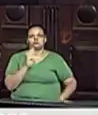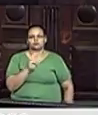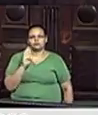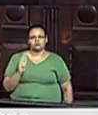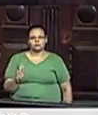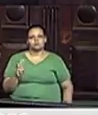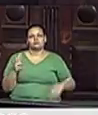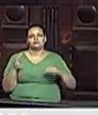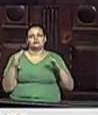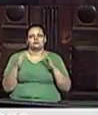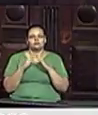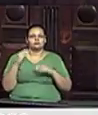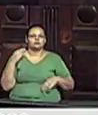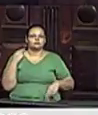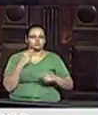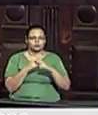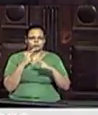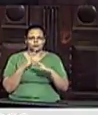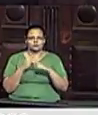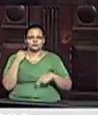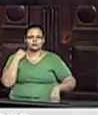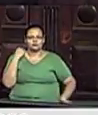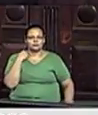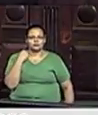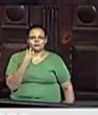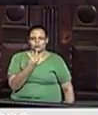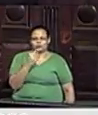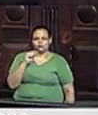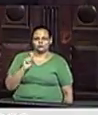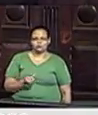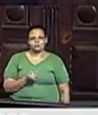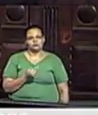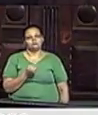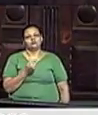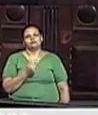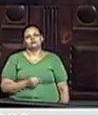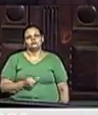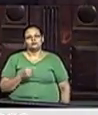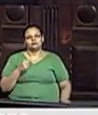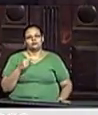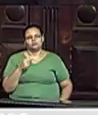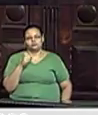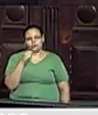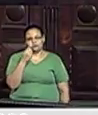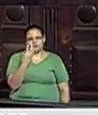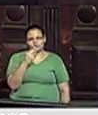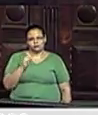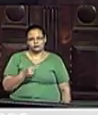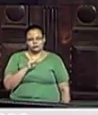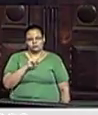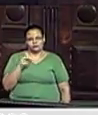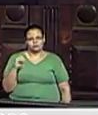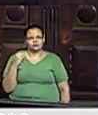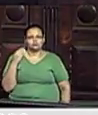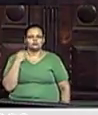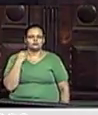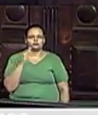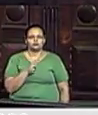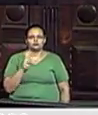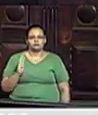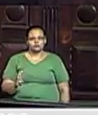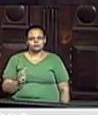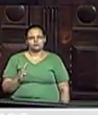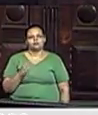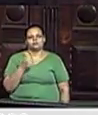Federal. Em todo o Brasil, são 4.972 agências do Banco do Brasil e 1.781 postos